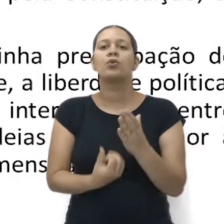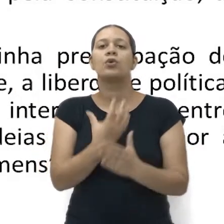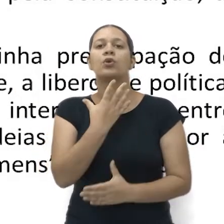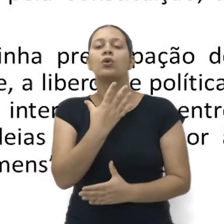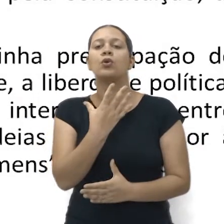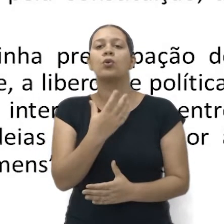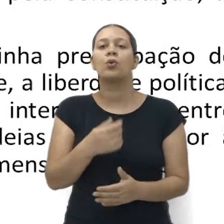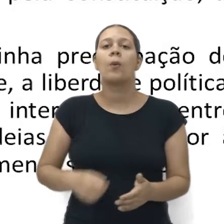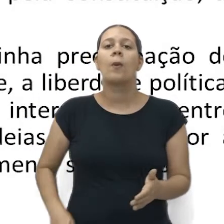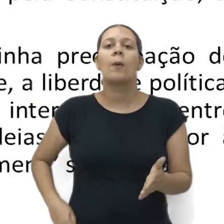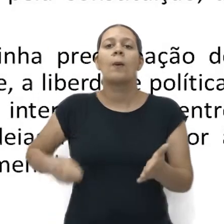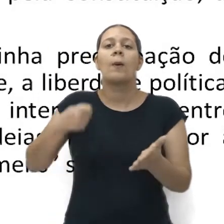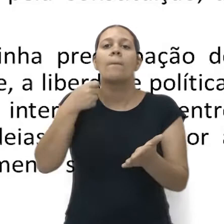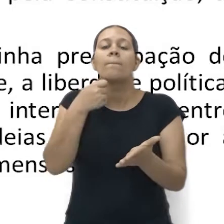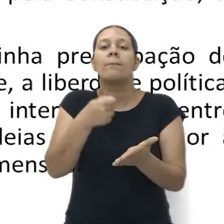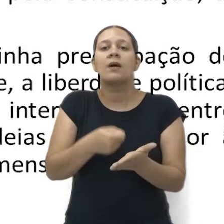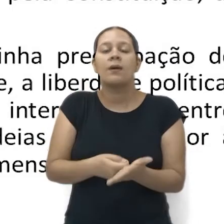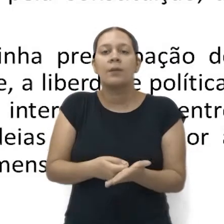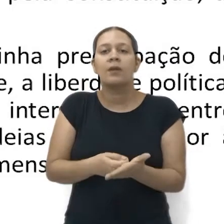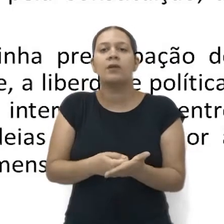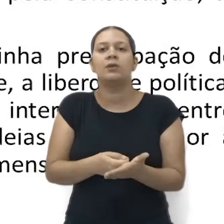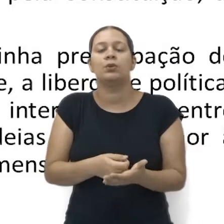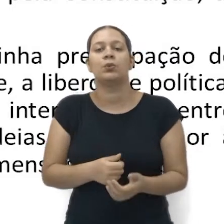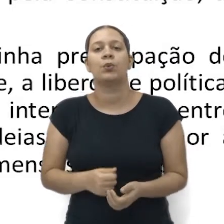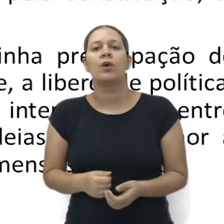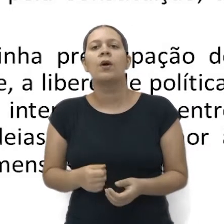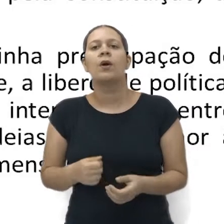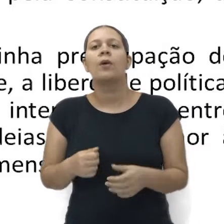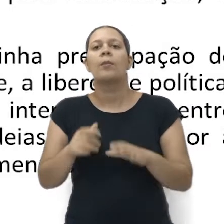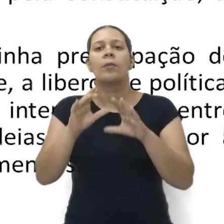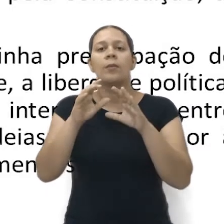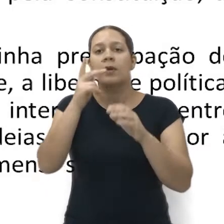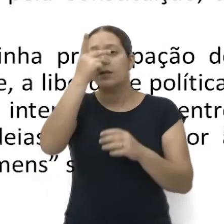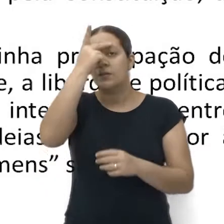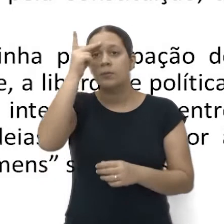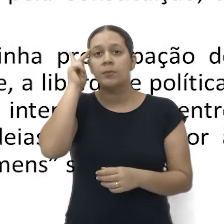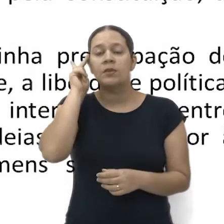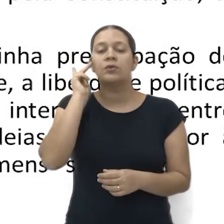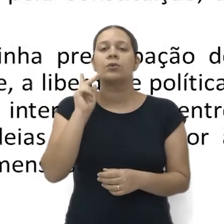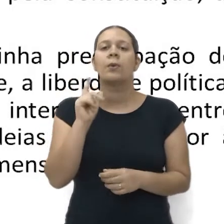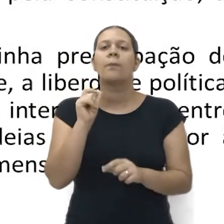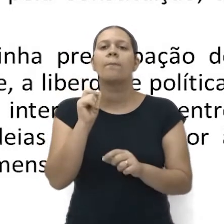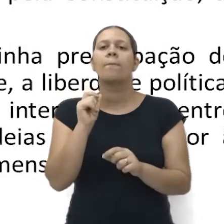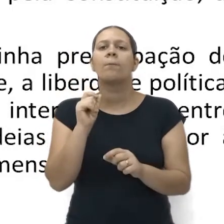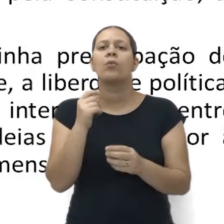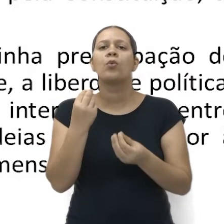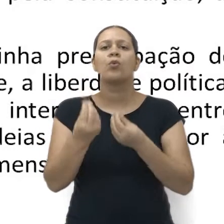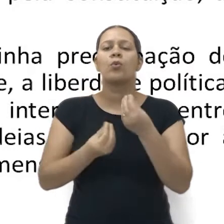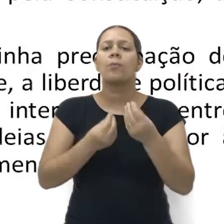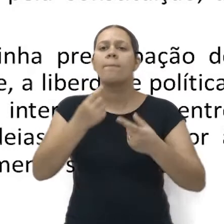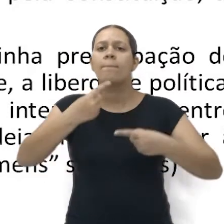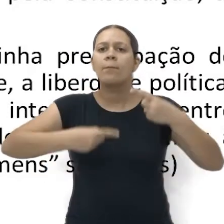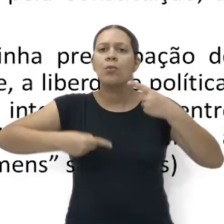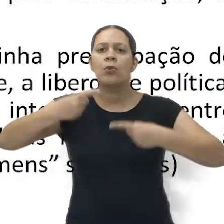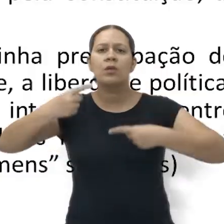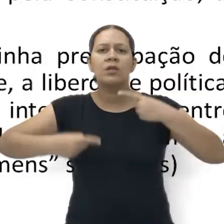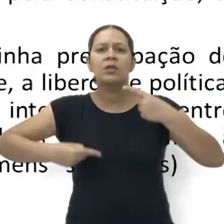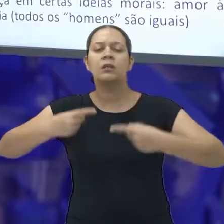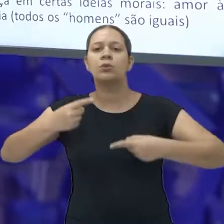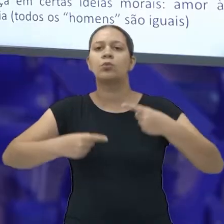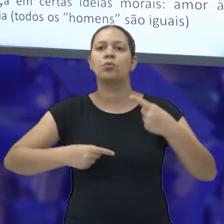os membros da Assembleia. Aí você diz, poxa, Daniel, mas era para os políticos não receberem